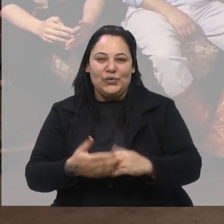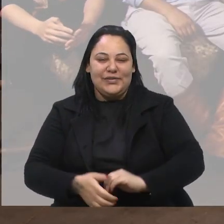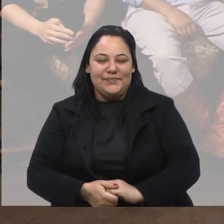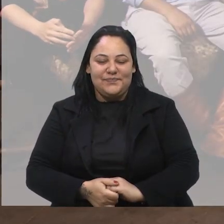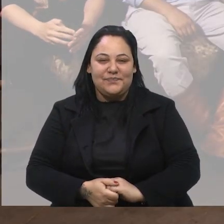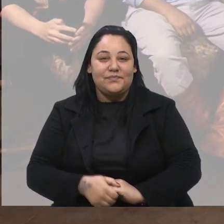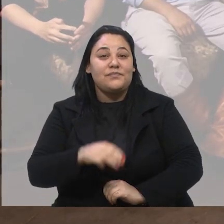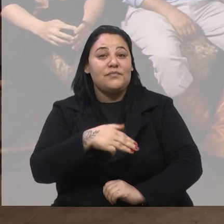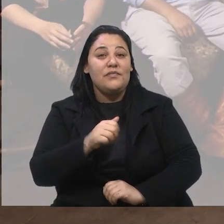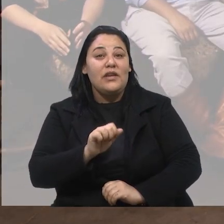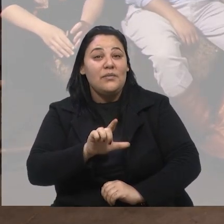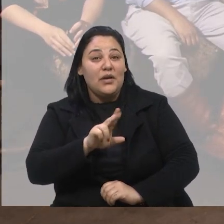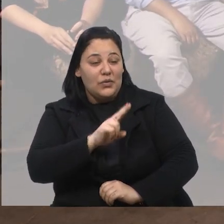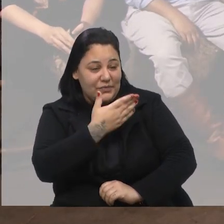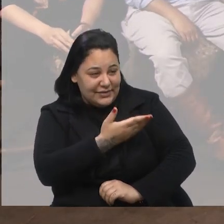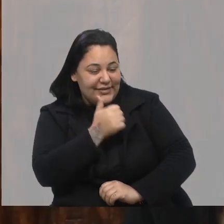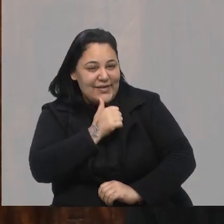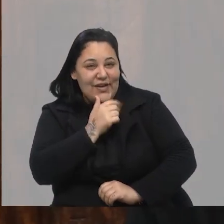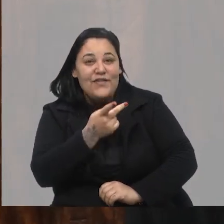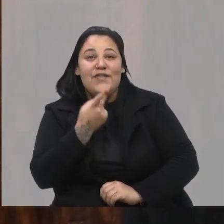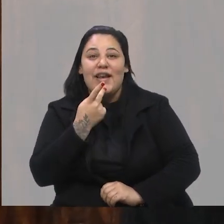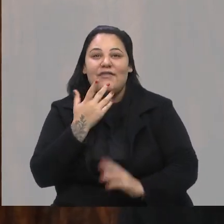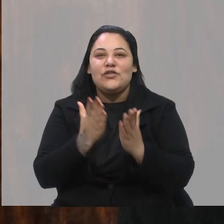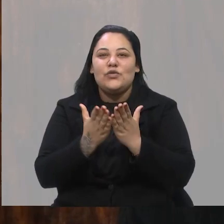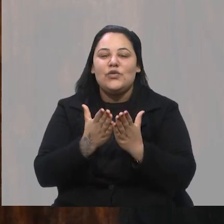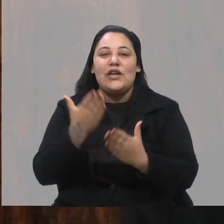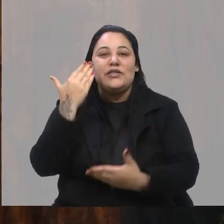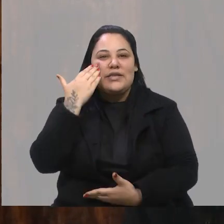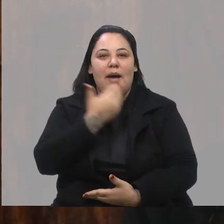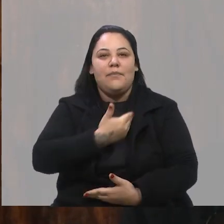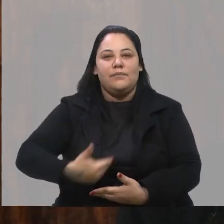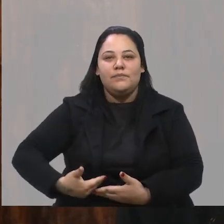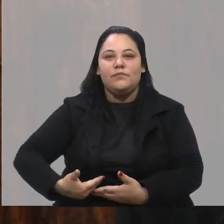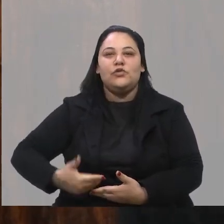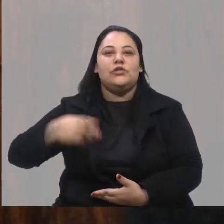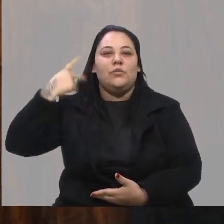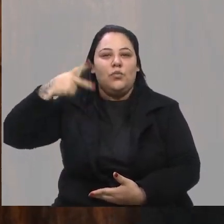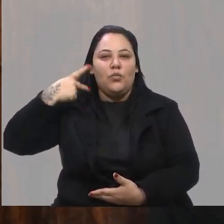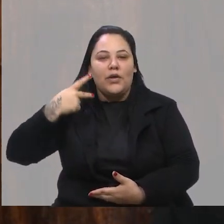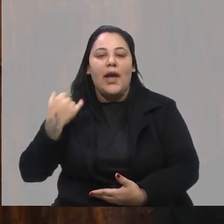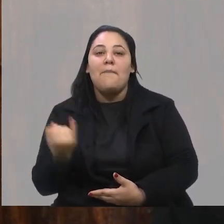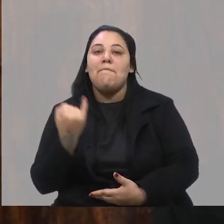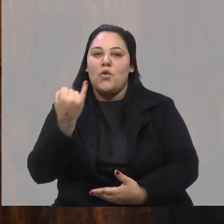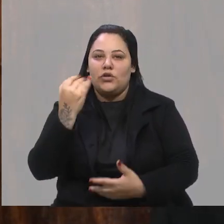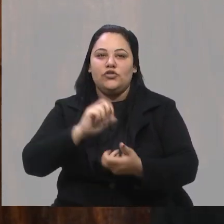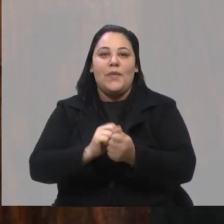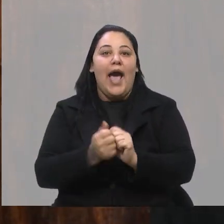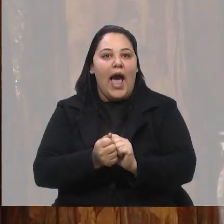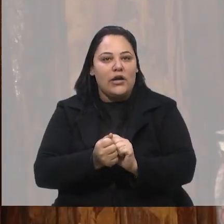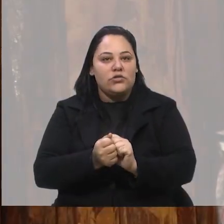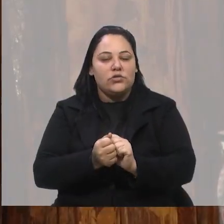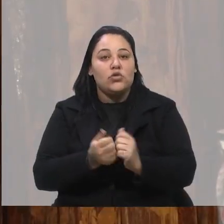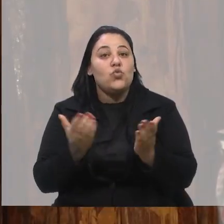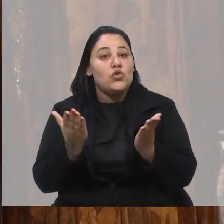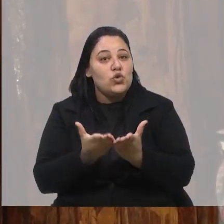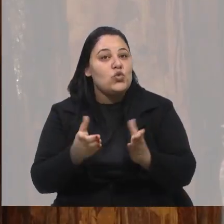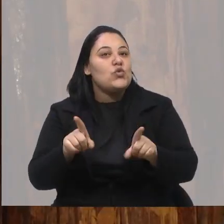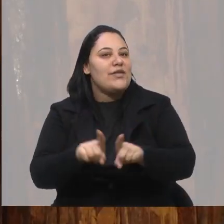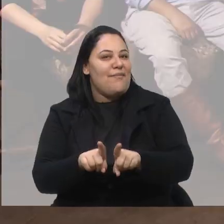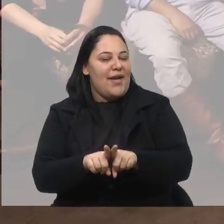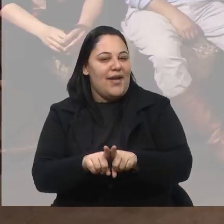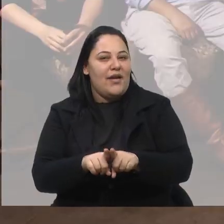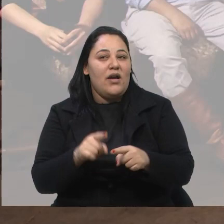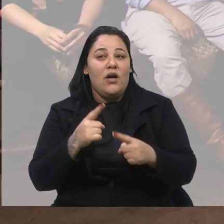falava sobre o estudo, né? A gente sabe que política pública é importante para a arte e o estudo também, né? Porque a gente sabe,